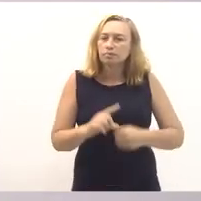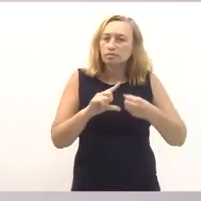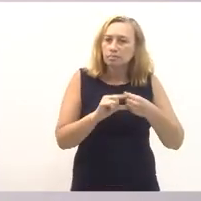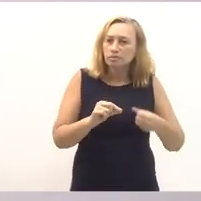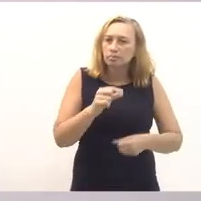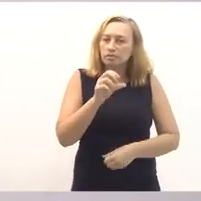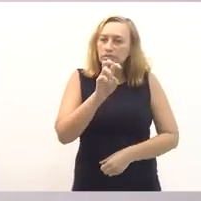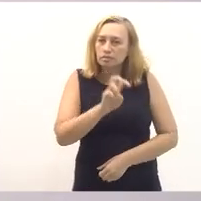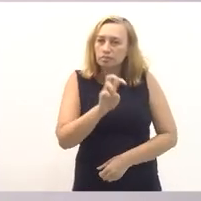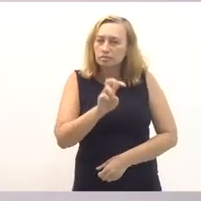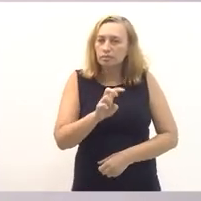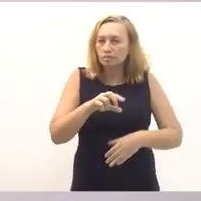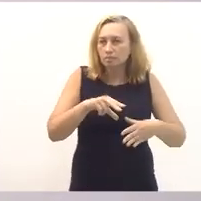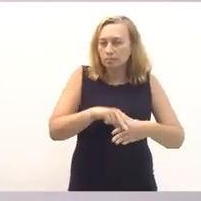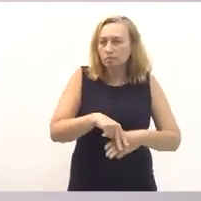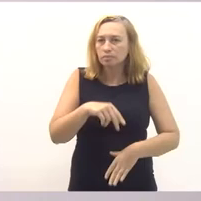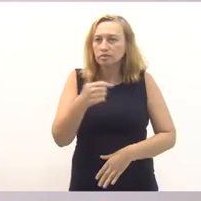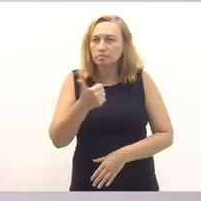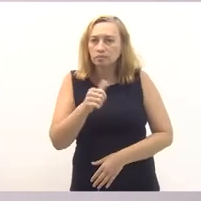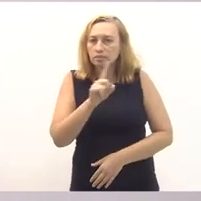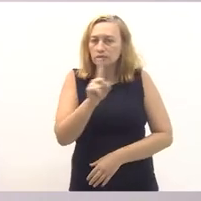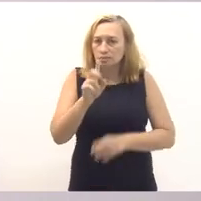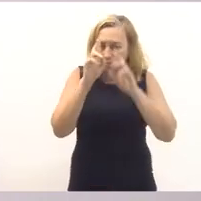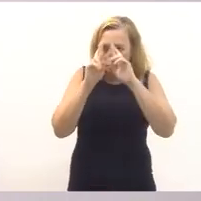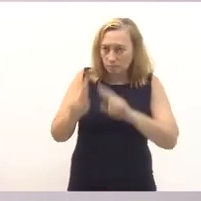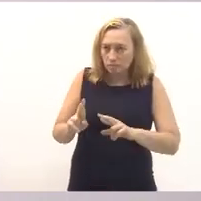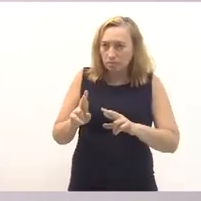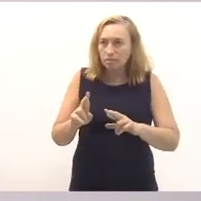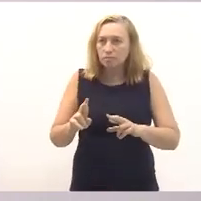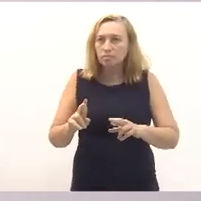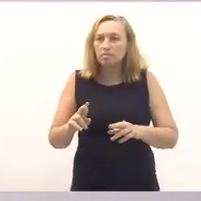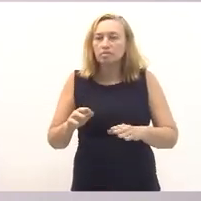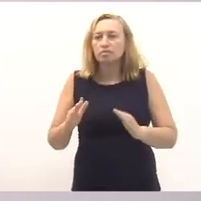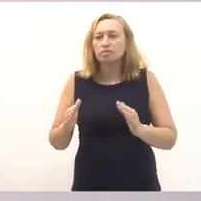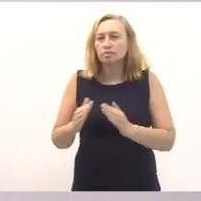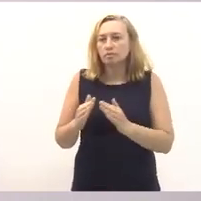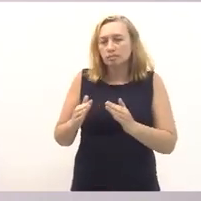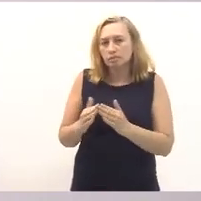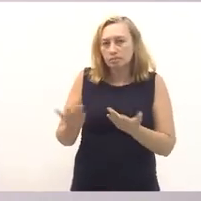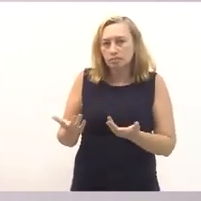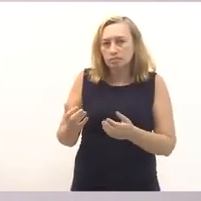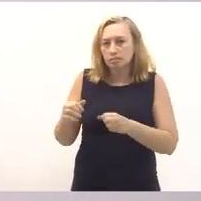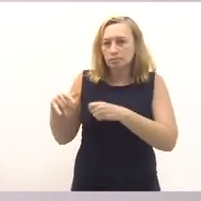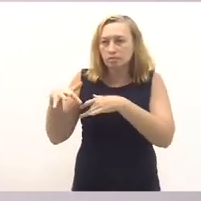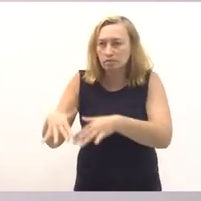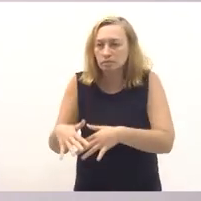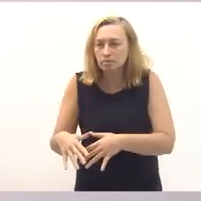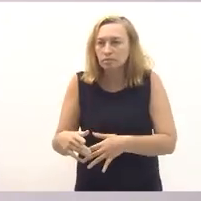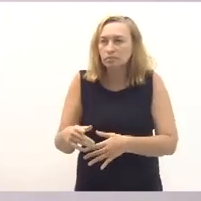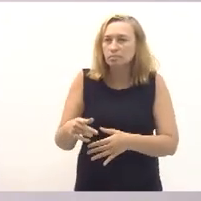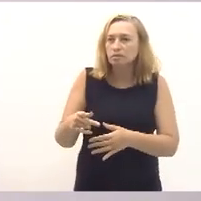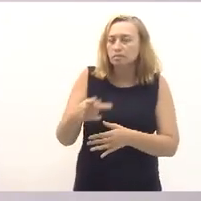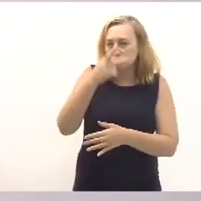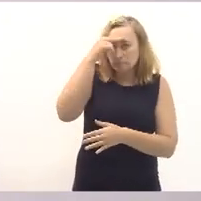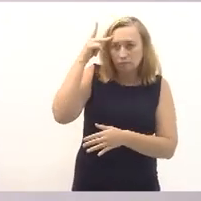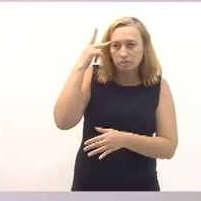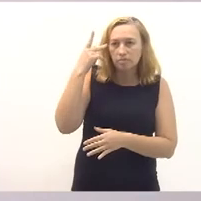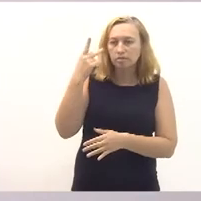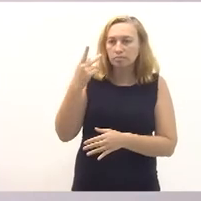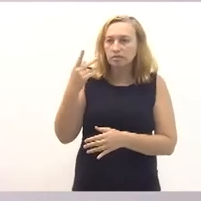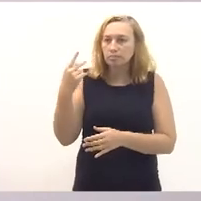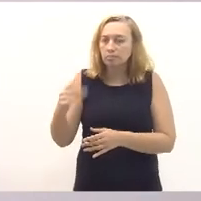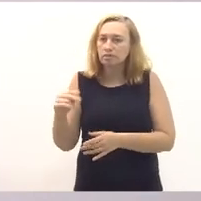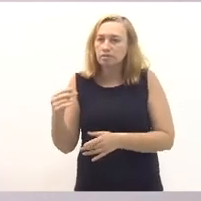artigo 5º inciso 11 ele não é respeitado casas São violadas pessoas só e não há